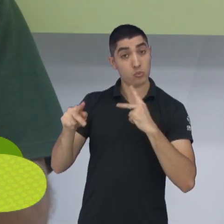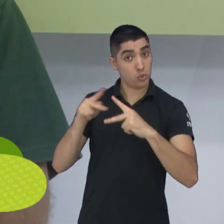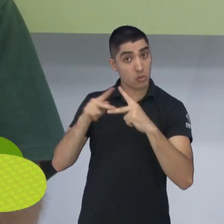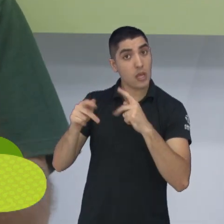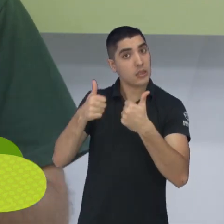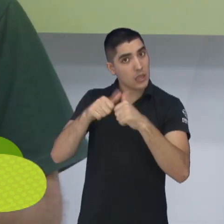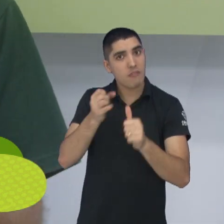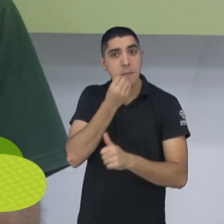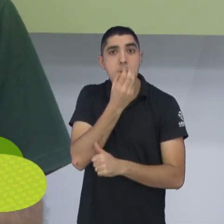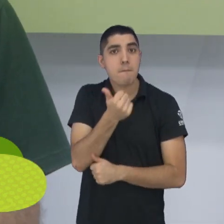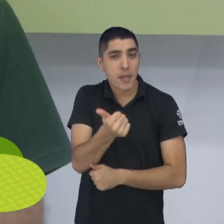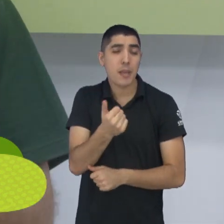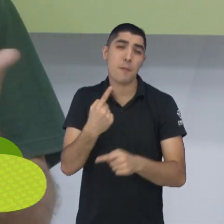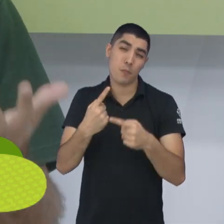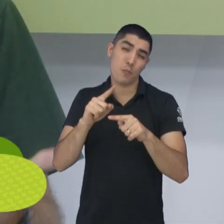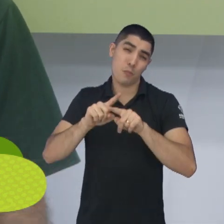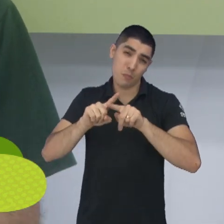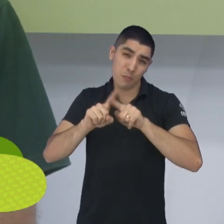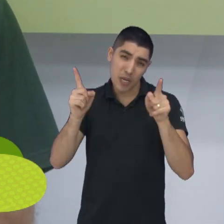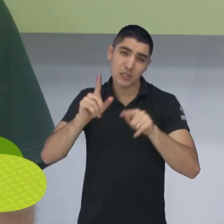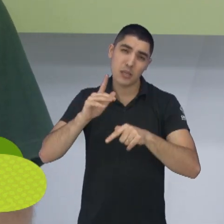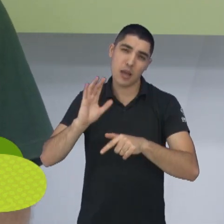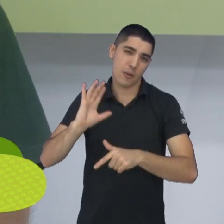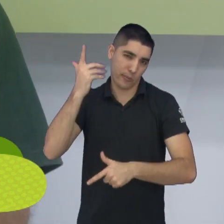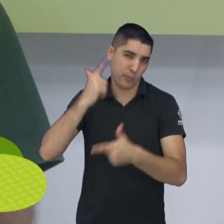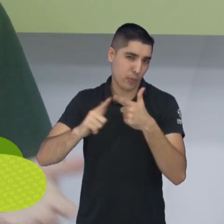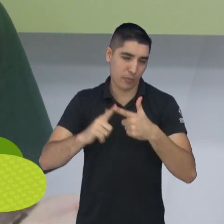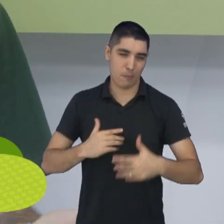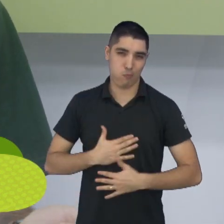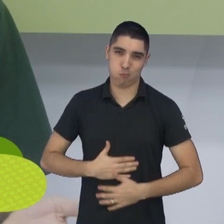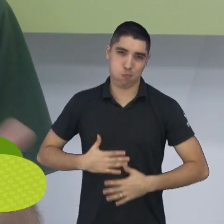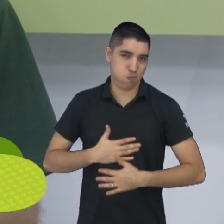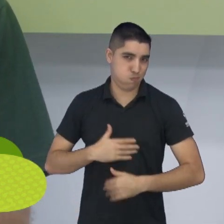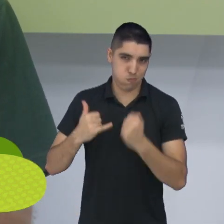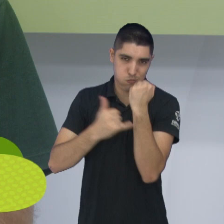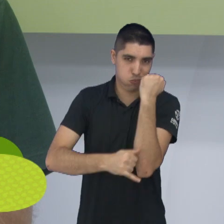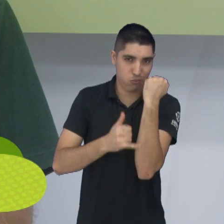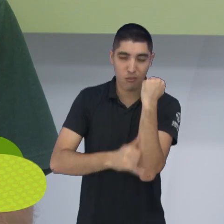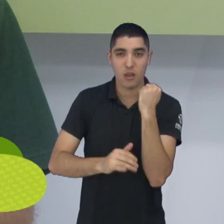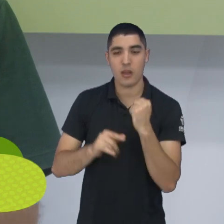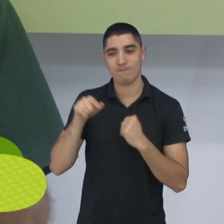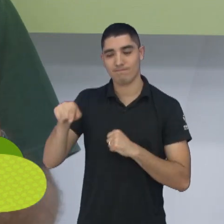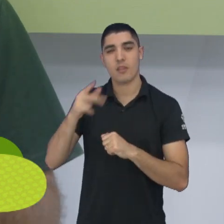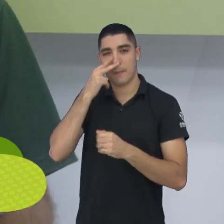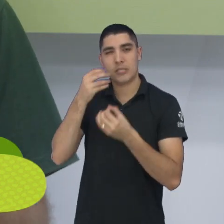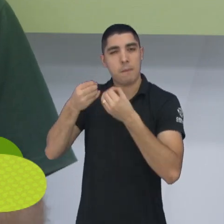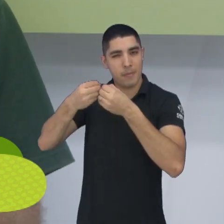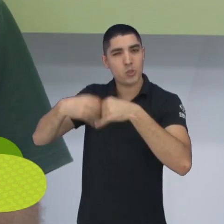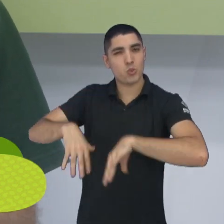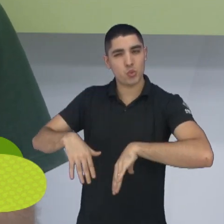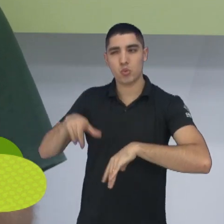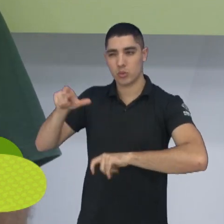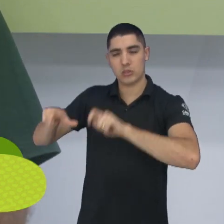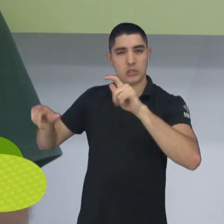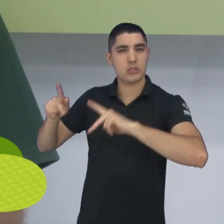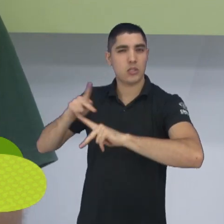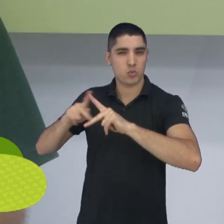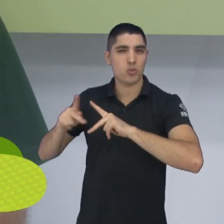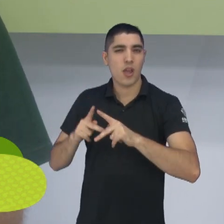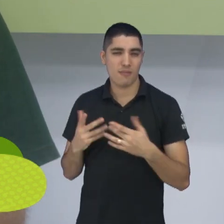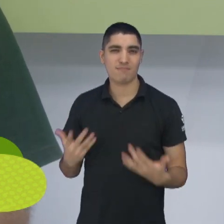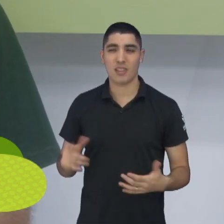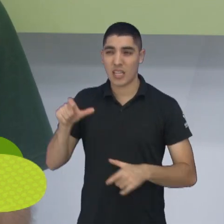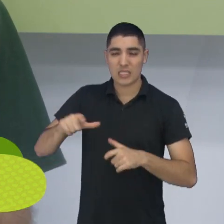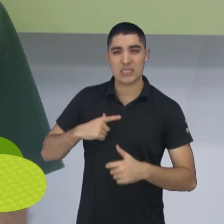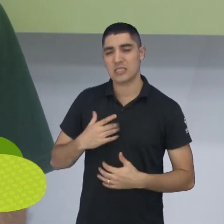mas todo esse problema da gastroenterite, ou do piriri, como queiram, acabou abalando muito o São José, né? Debilitou os jogadores, não teve tempo